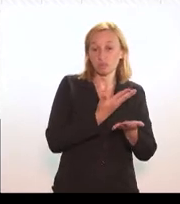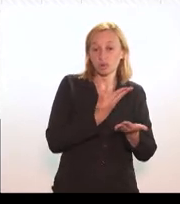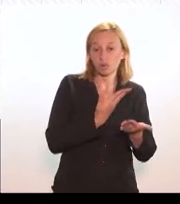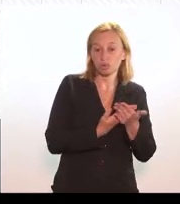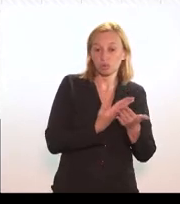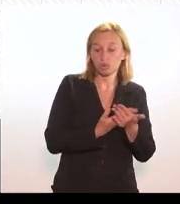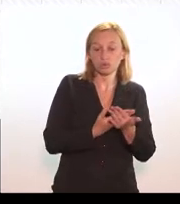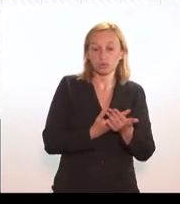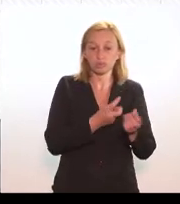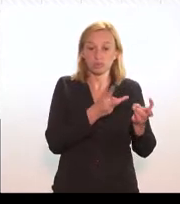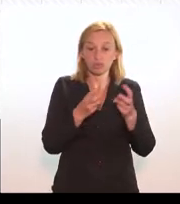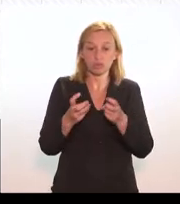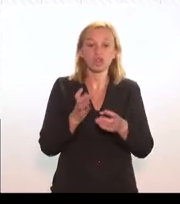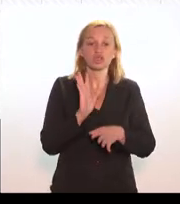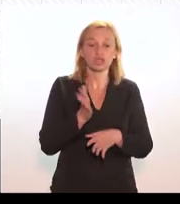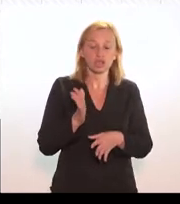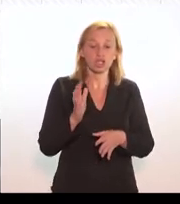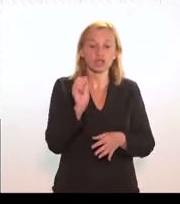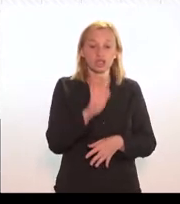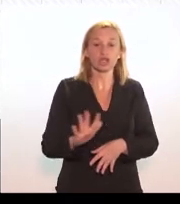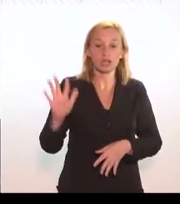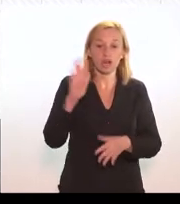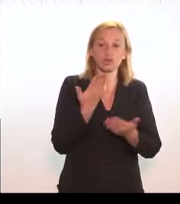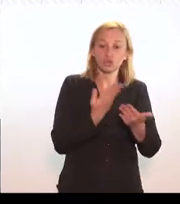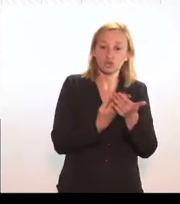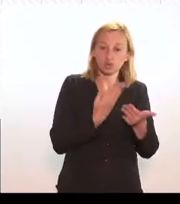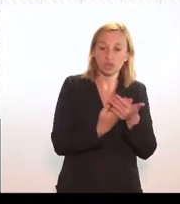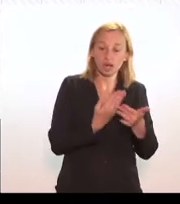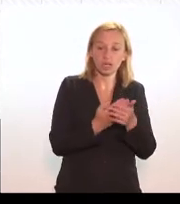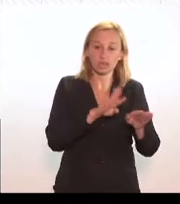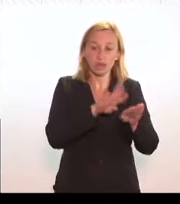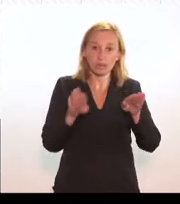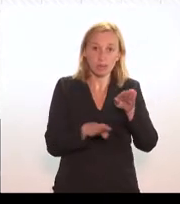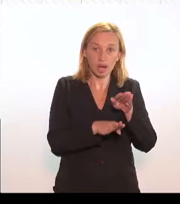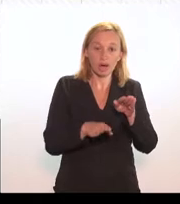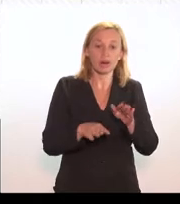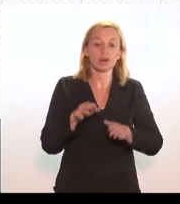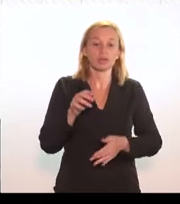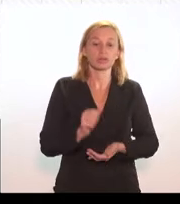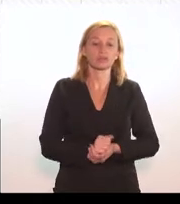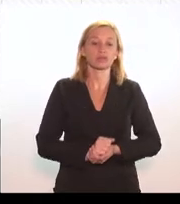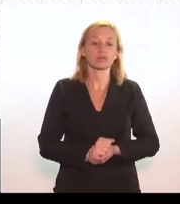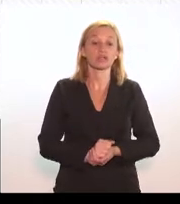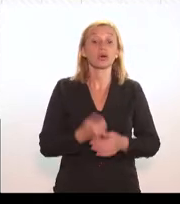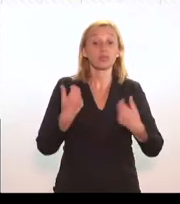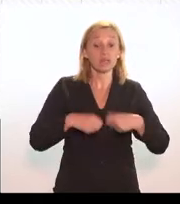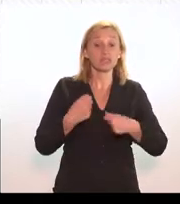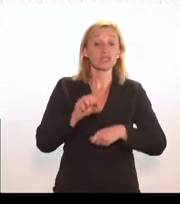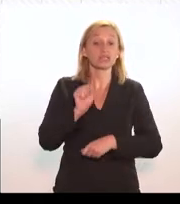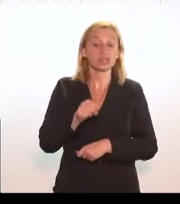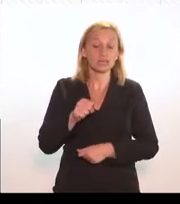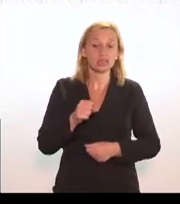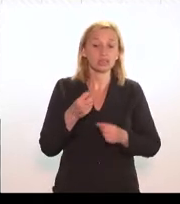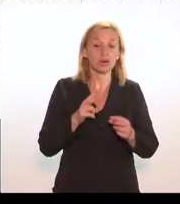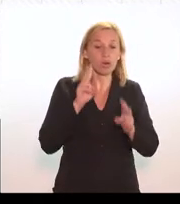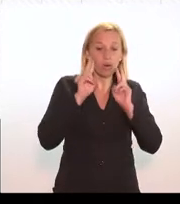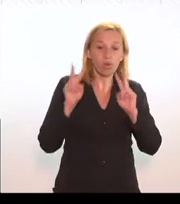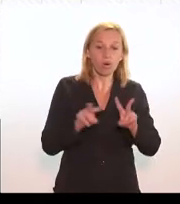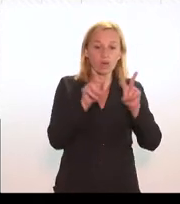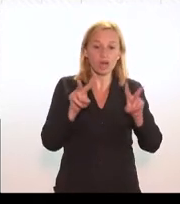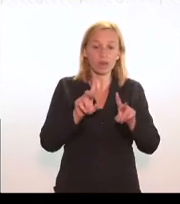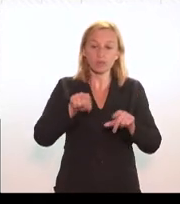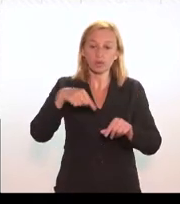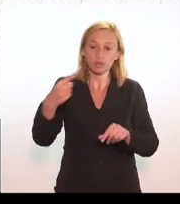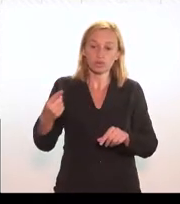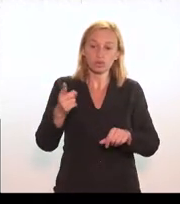está sendo feito de forma geral, as despesas ficaram abaixo do previsto pelo plano e a gente precisa, sim, olhar para o próximo plano